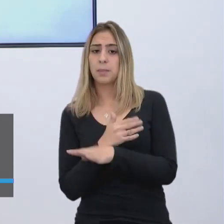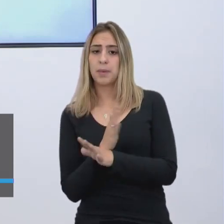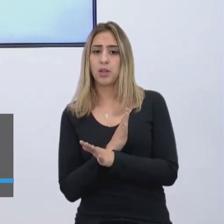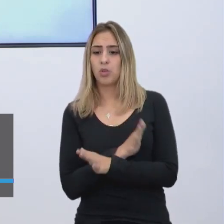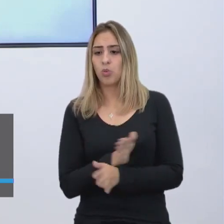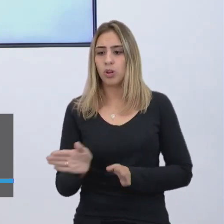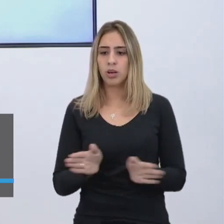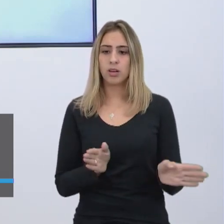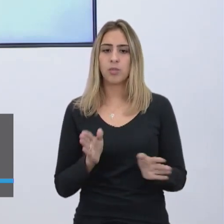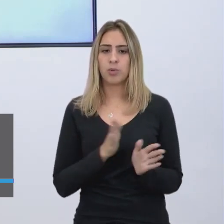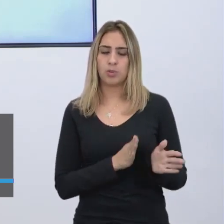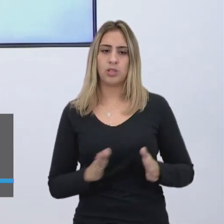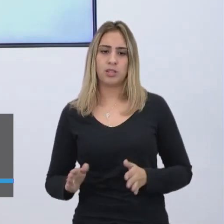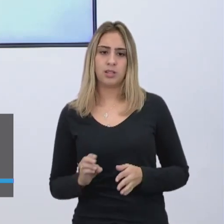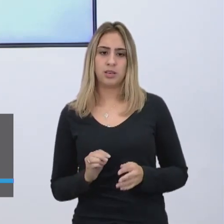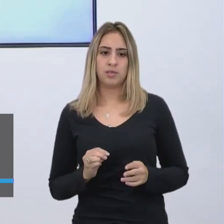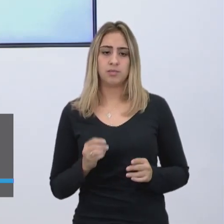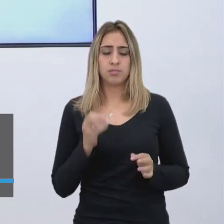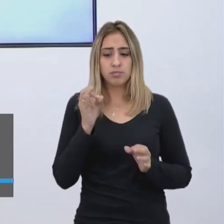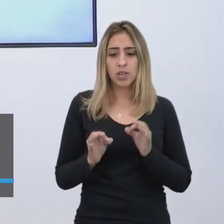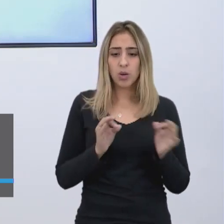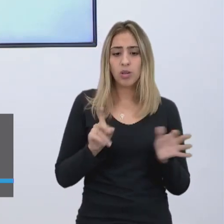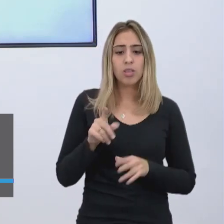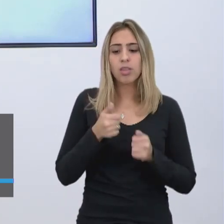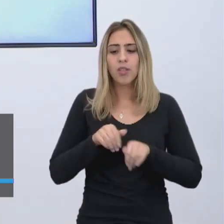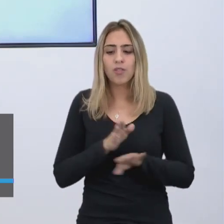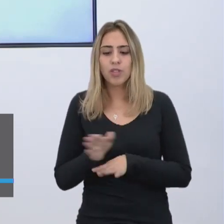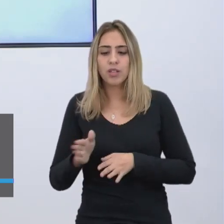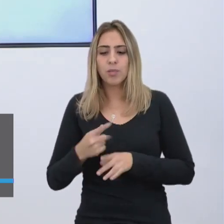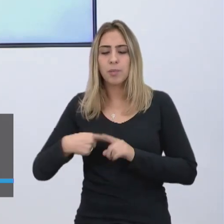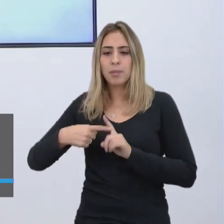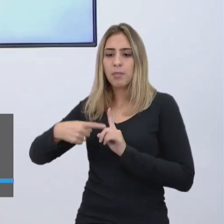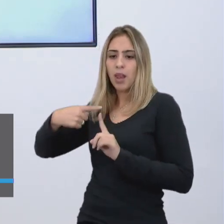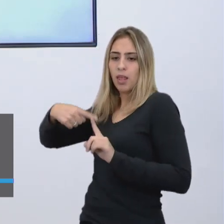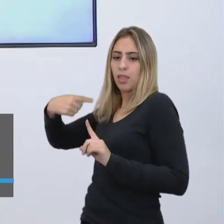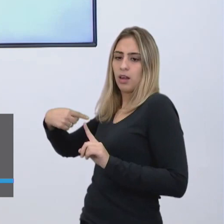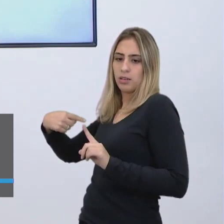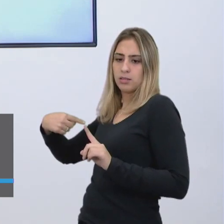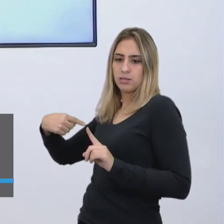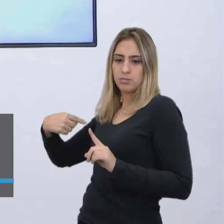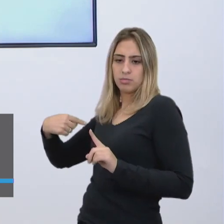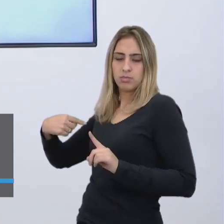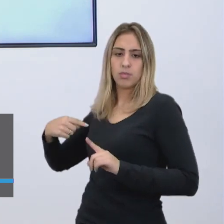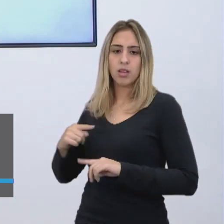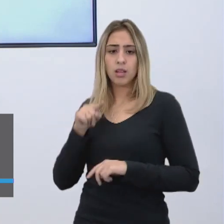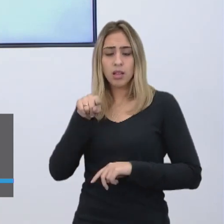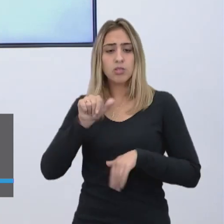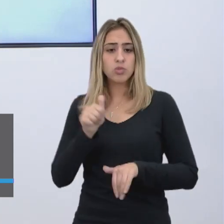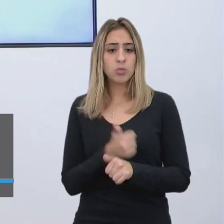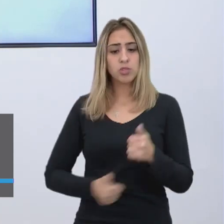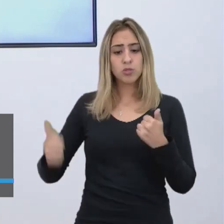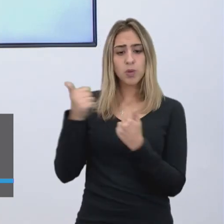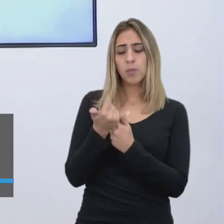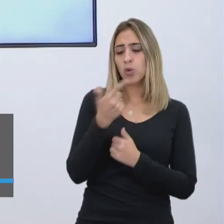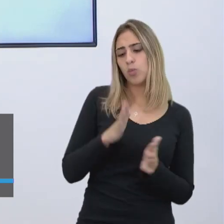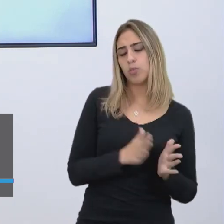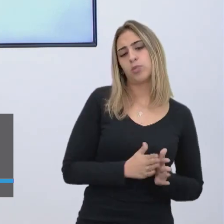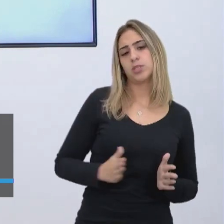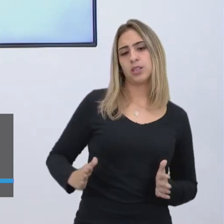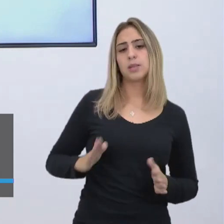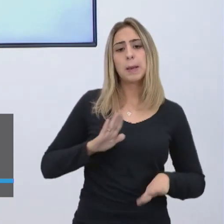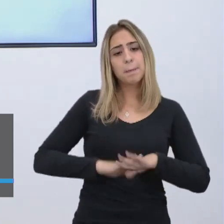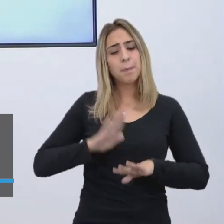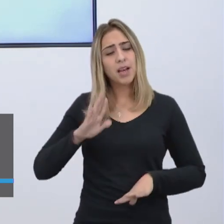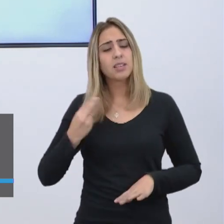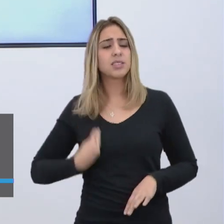durante esse processo, que certas coisas não acabem ficando para trás e sendo muitas vezes substituídas por outros processos.